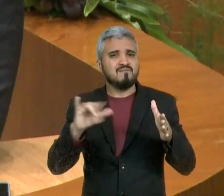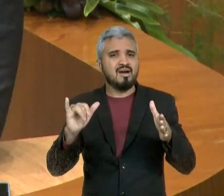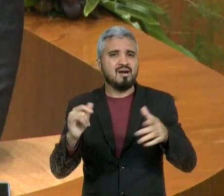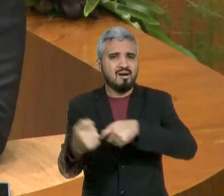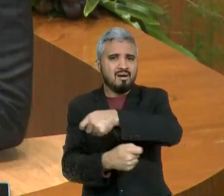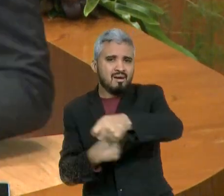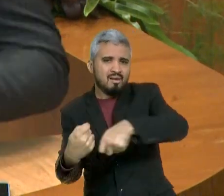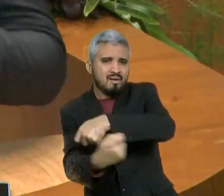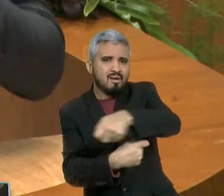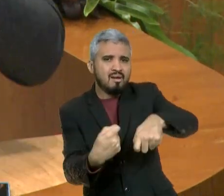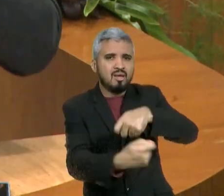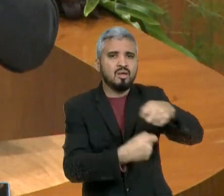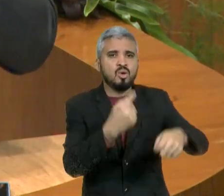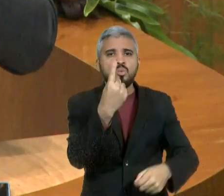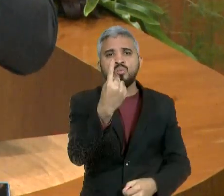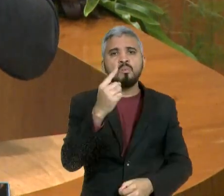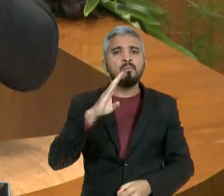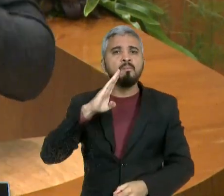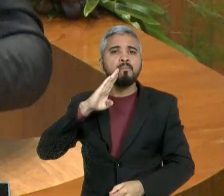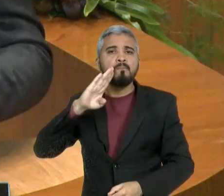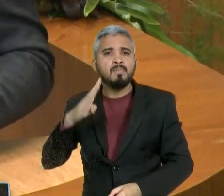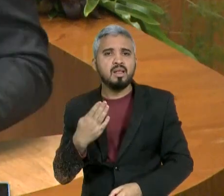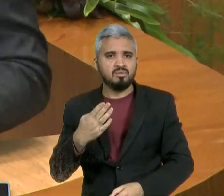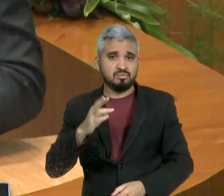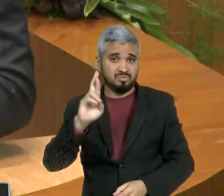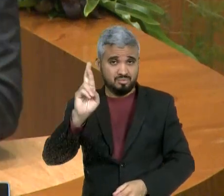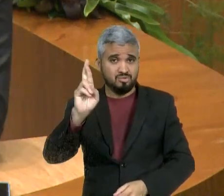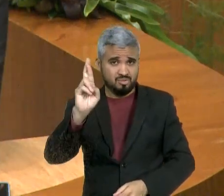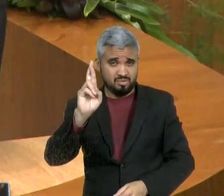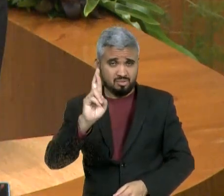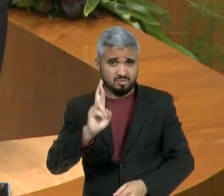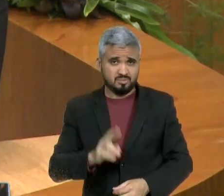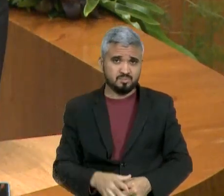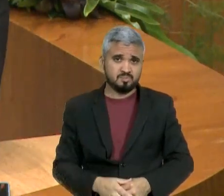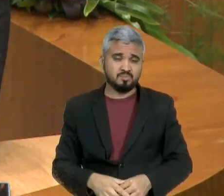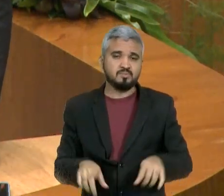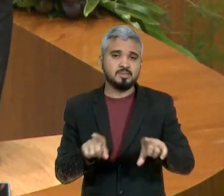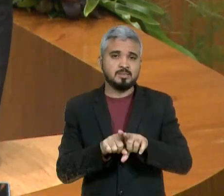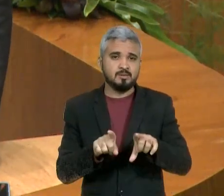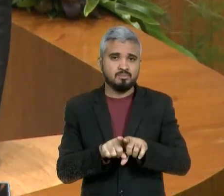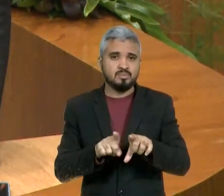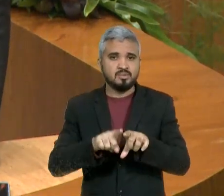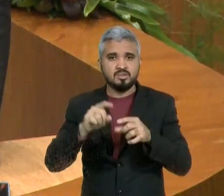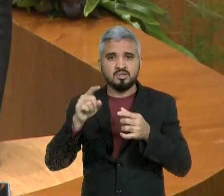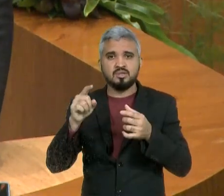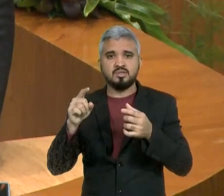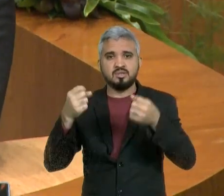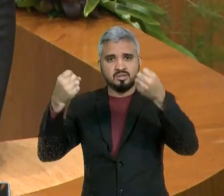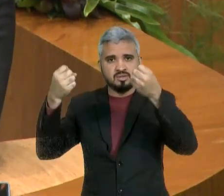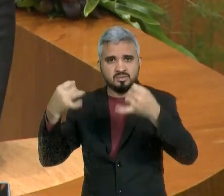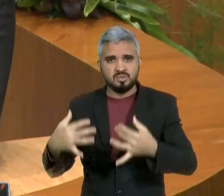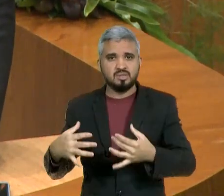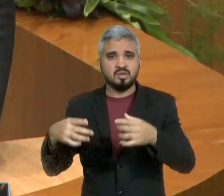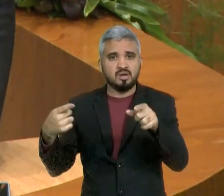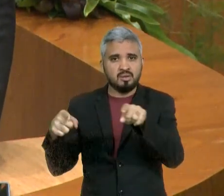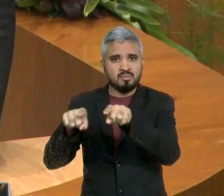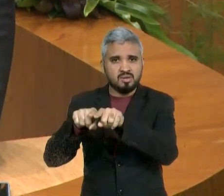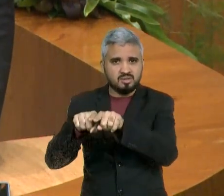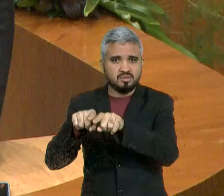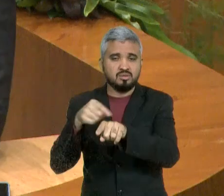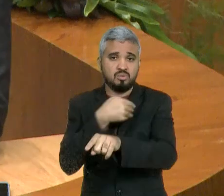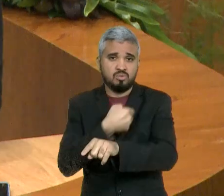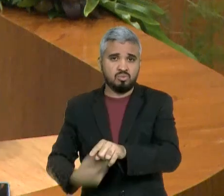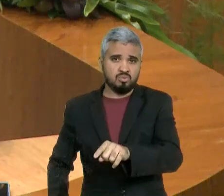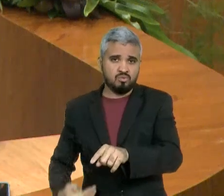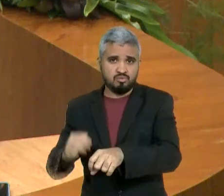local, aquecendo a economia do Estado. Eu queria destacar aqui também a parceria do governo do Estado do Maranhão, inclusive lá vai ter uma